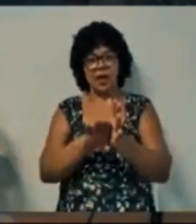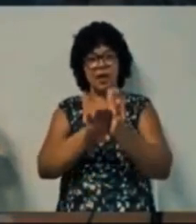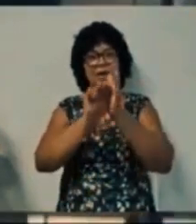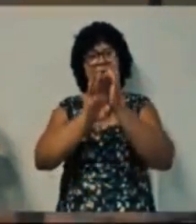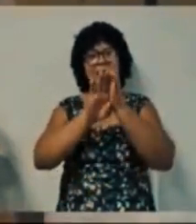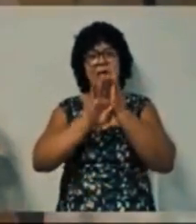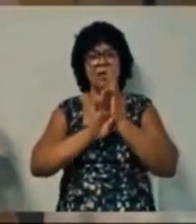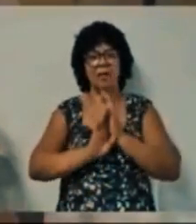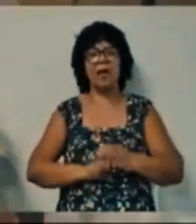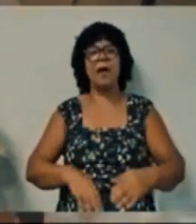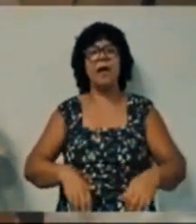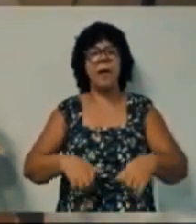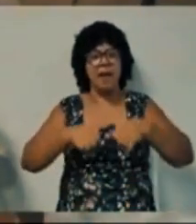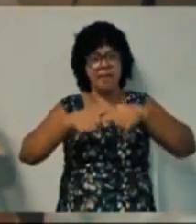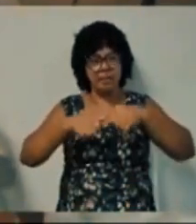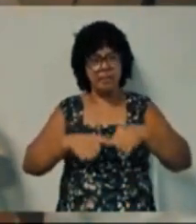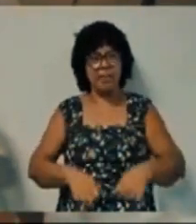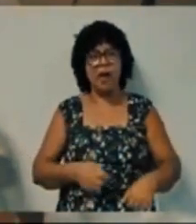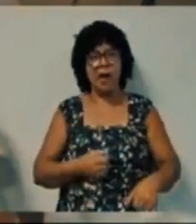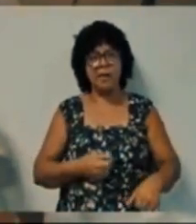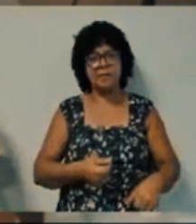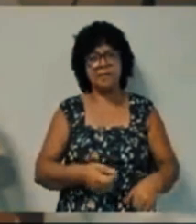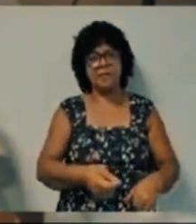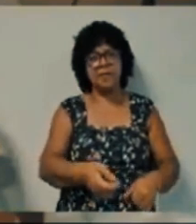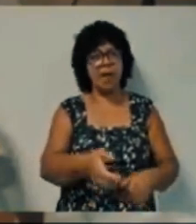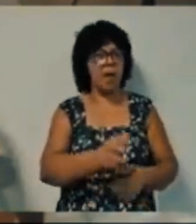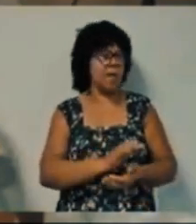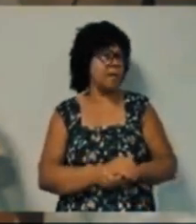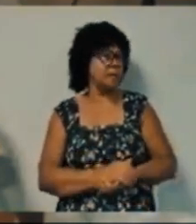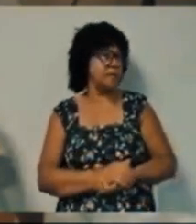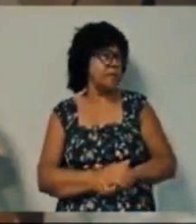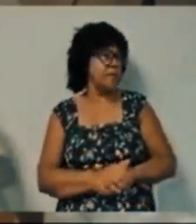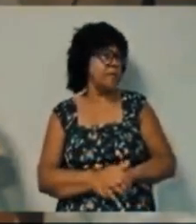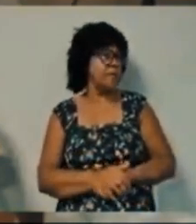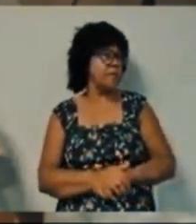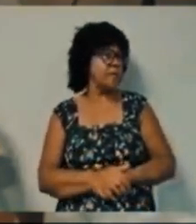chega para ficar.